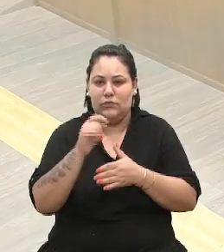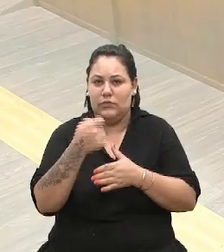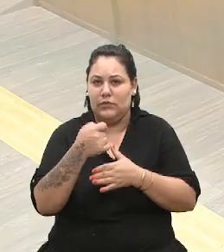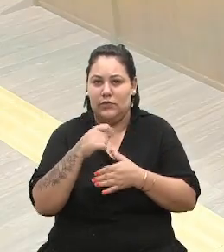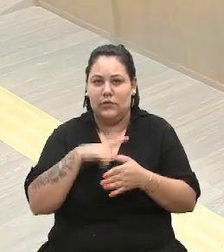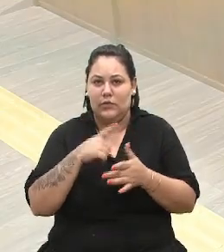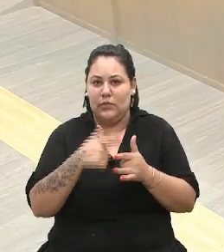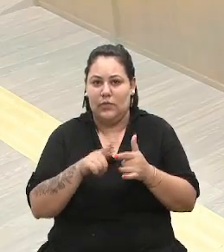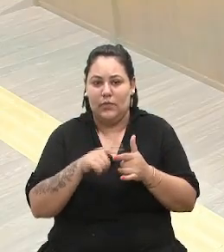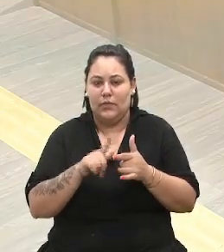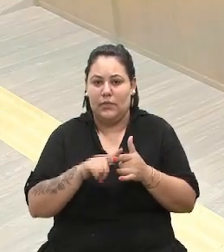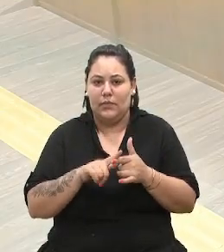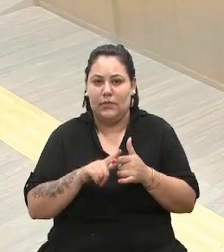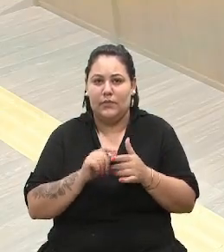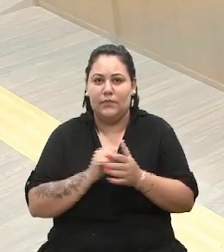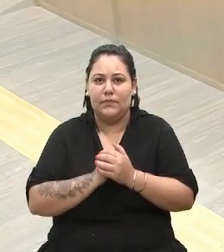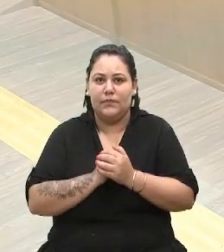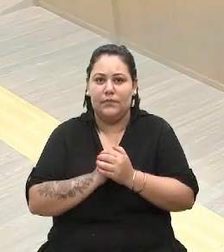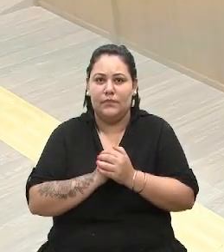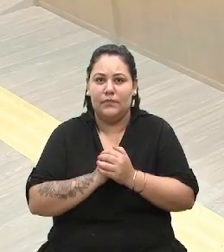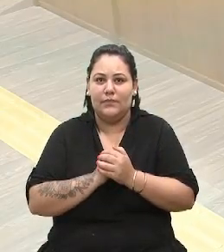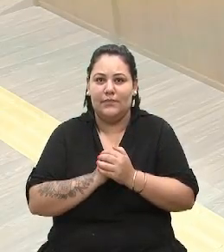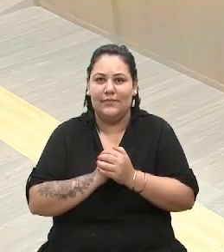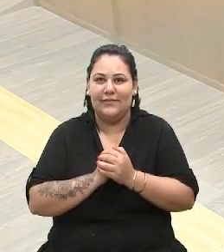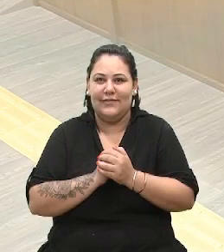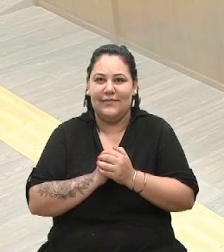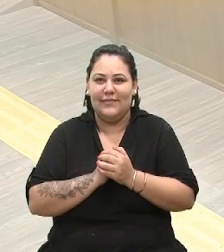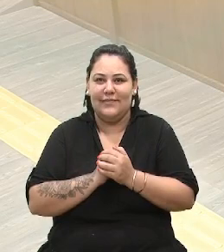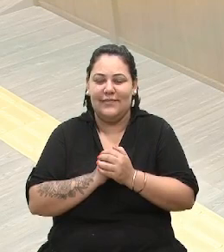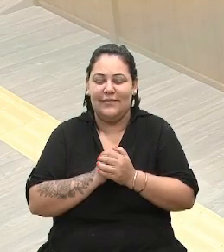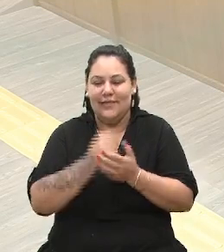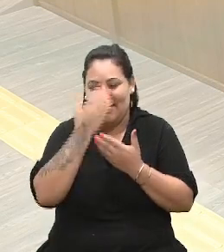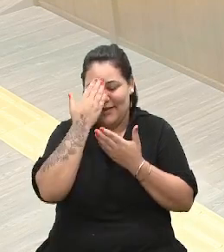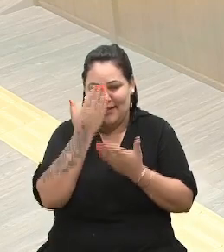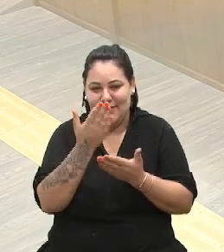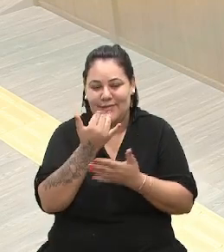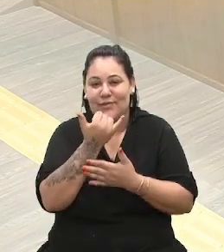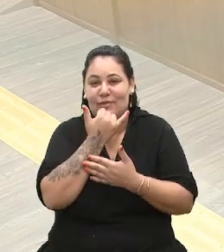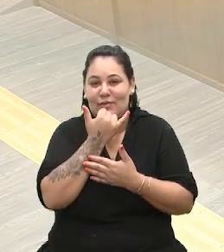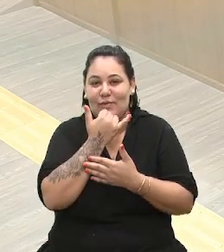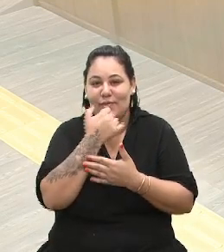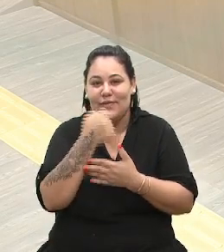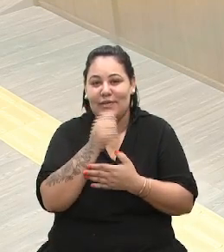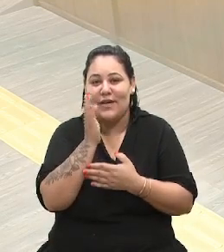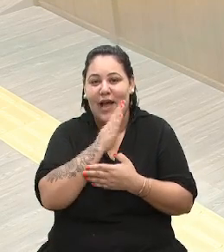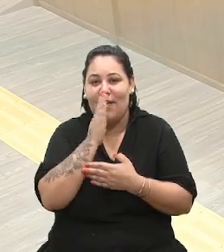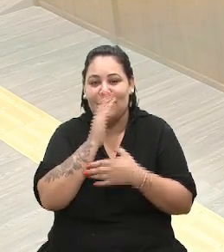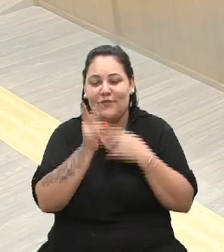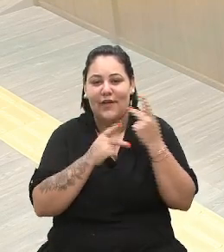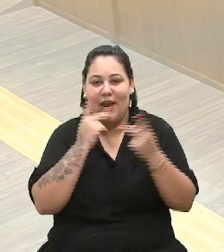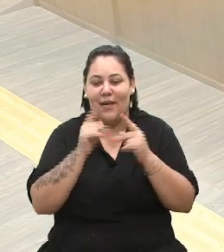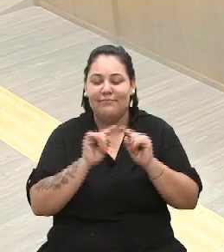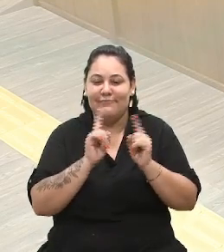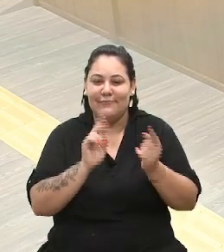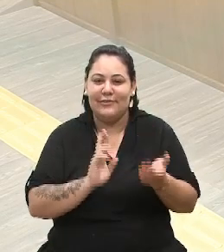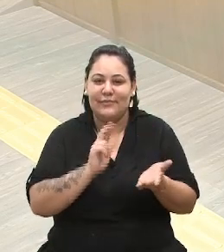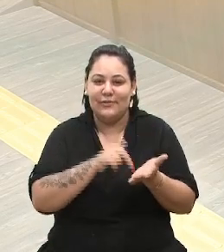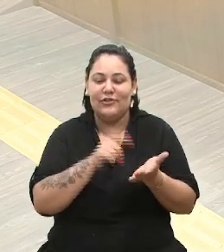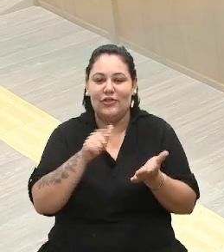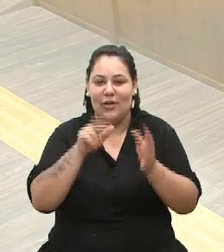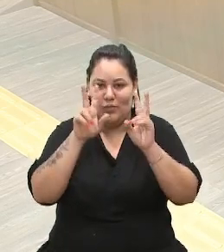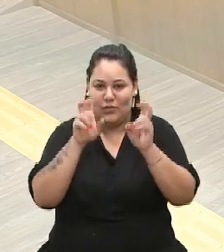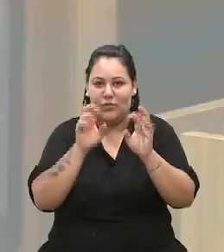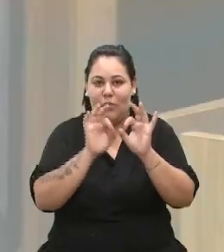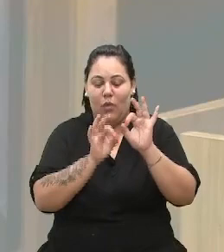Perdão? Sobrou 20 segundos. Agradeço. Desculpe que eu tenho que correr um pouco mais, porque realmente é um assunto muito